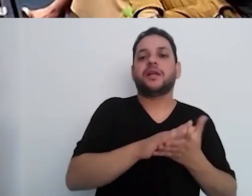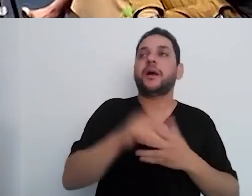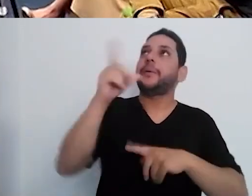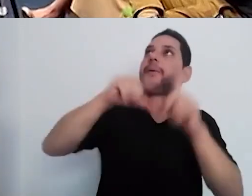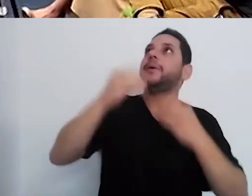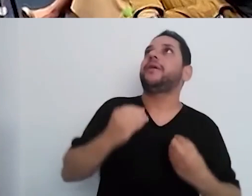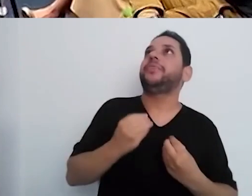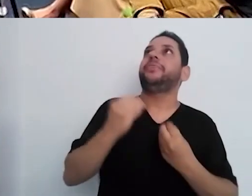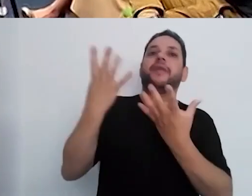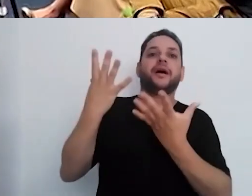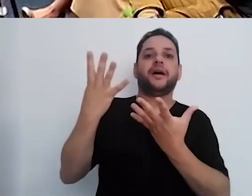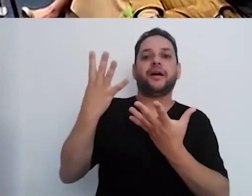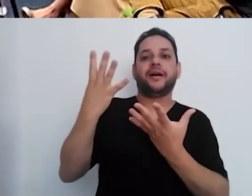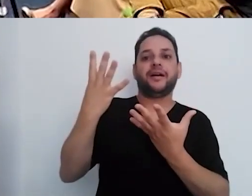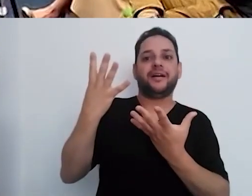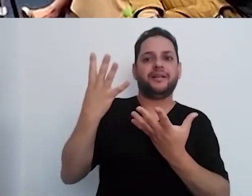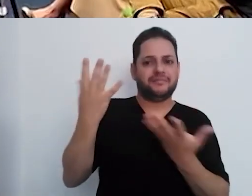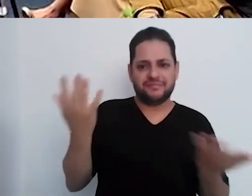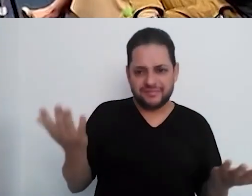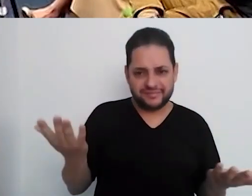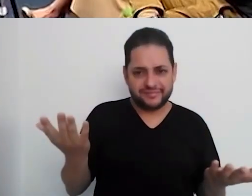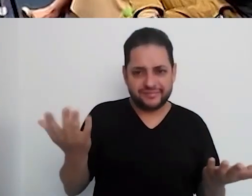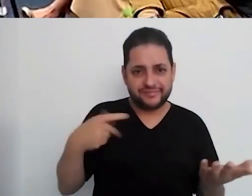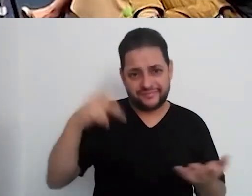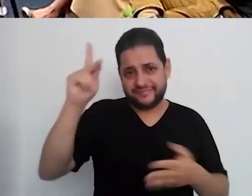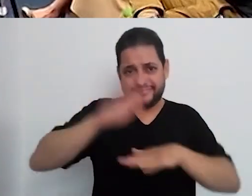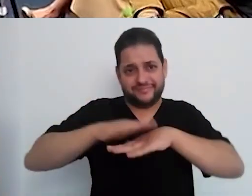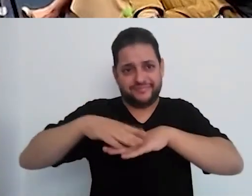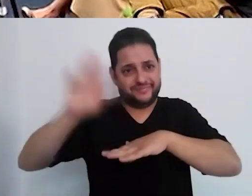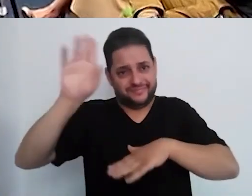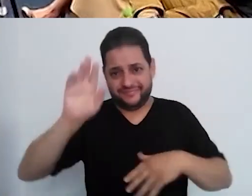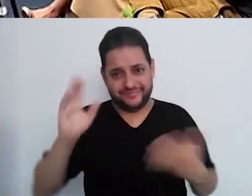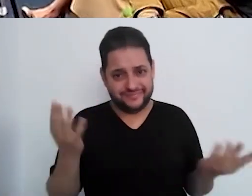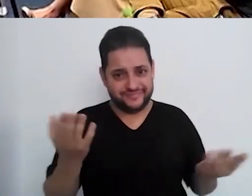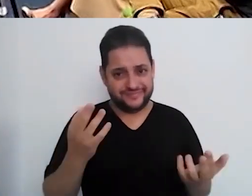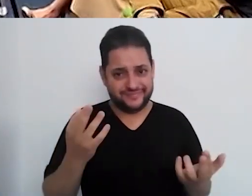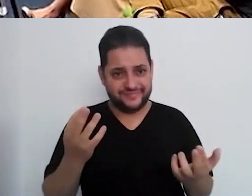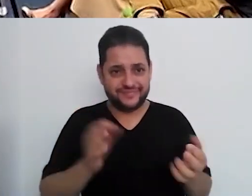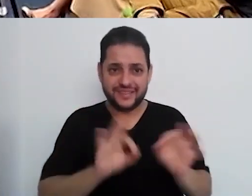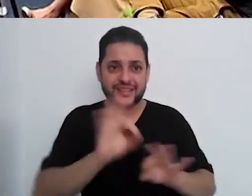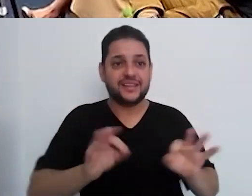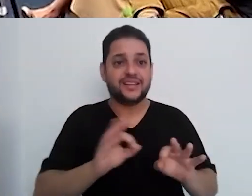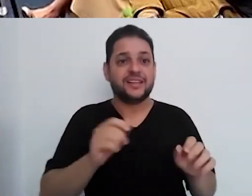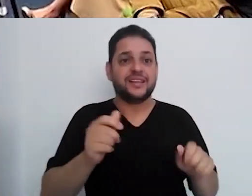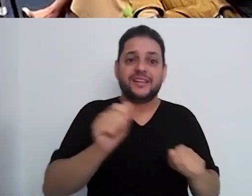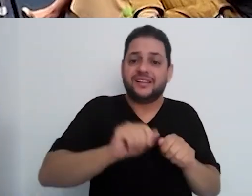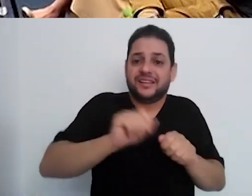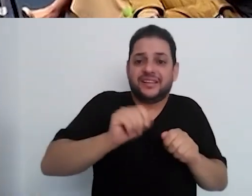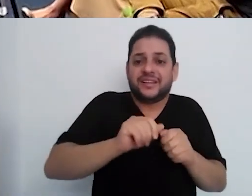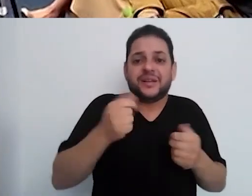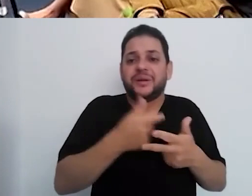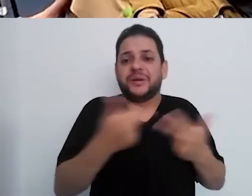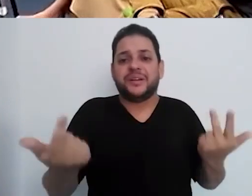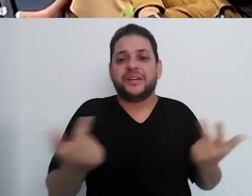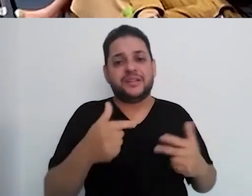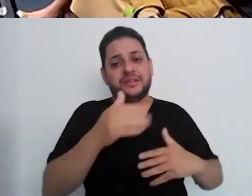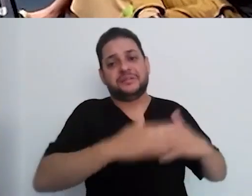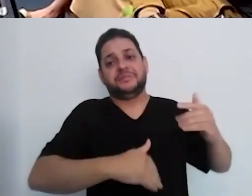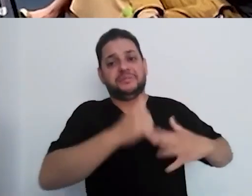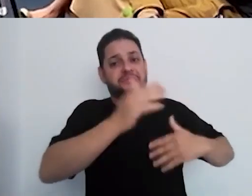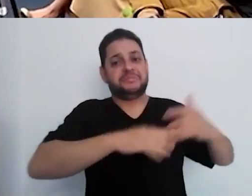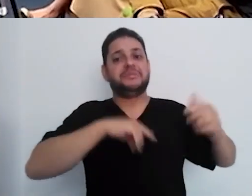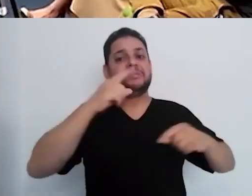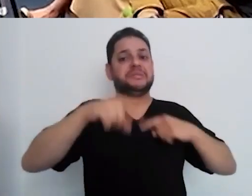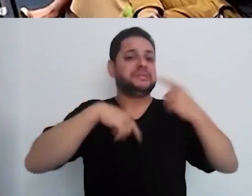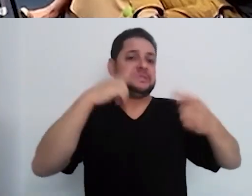minha, eu não tenho nada a ver com isso. Não funciona porque tem Mercúrio retrógrado. É assim,